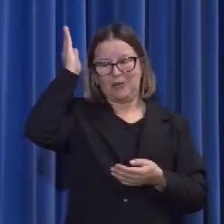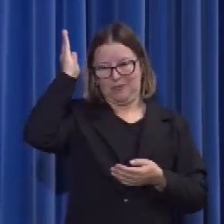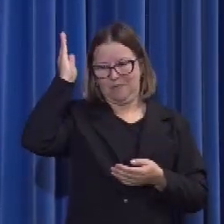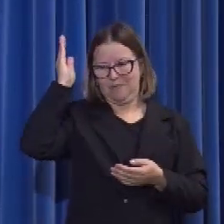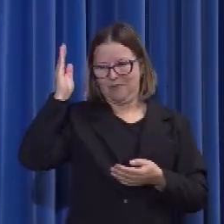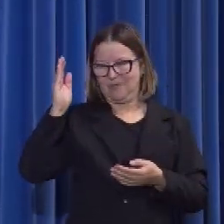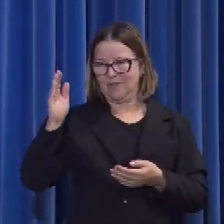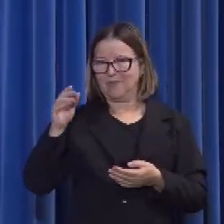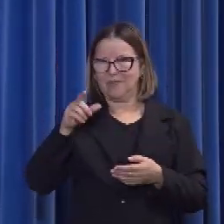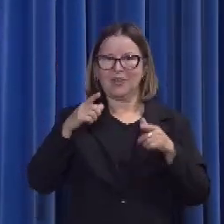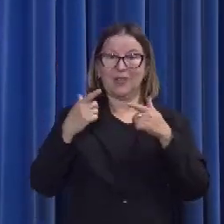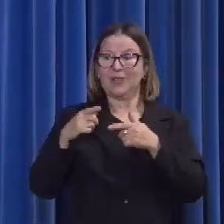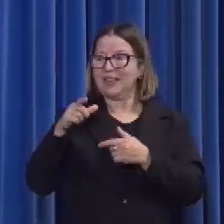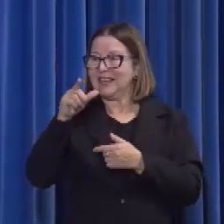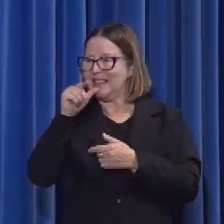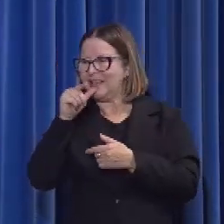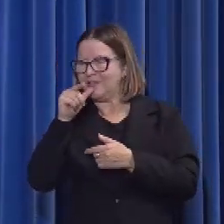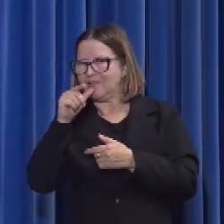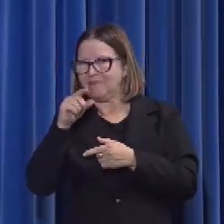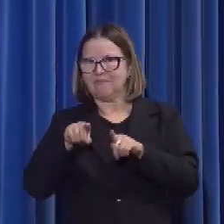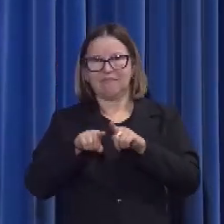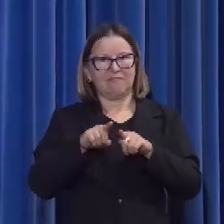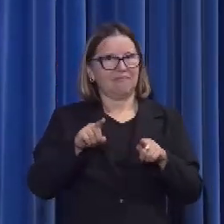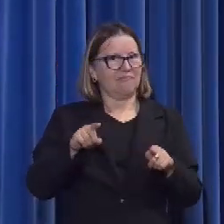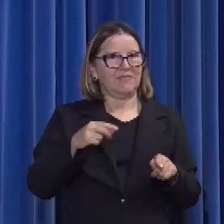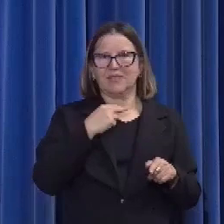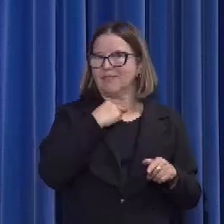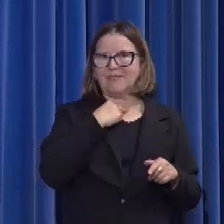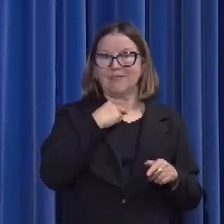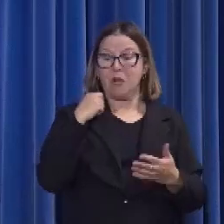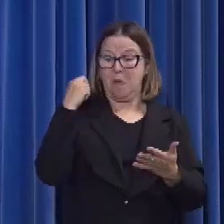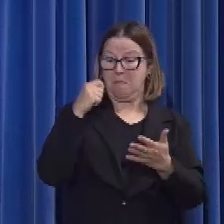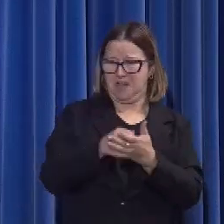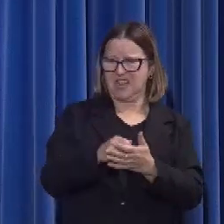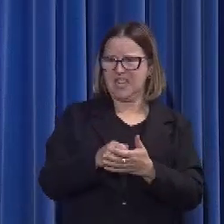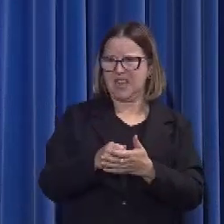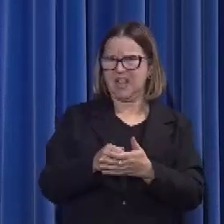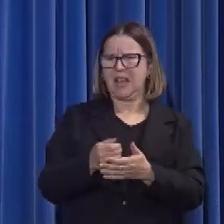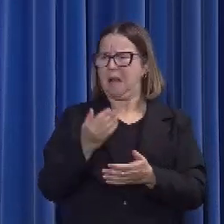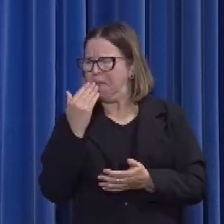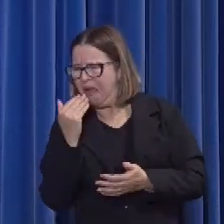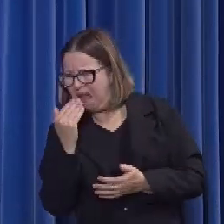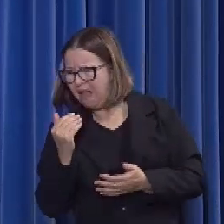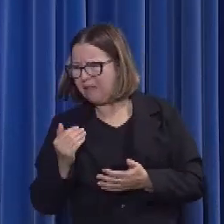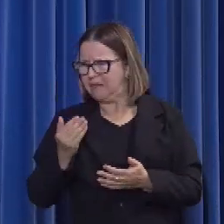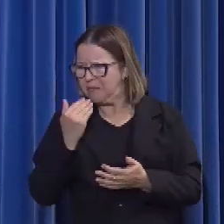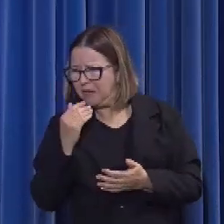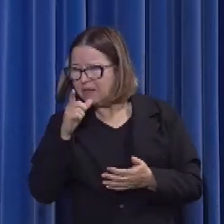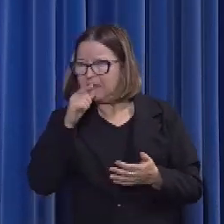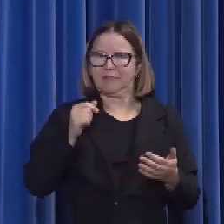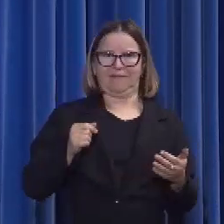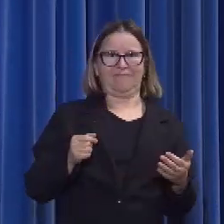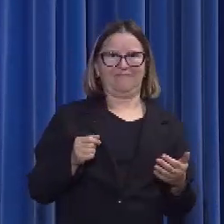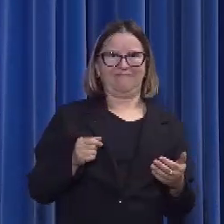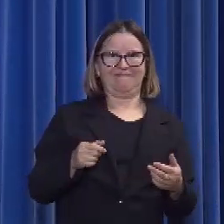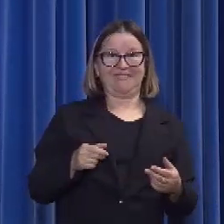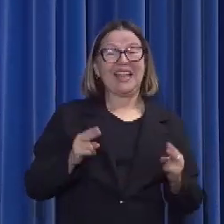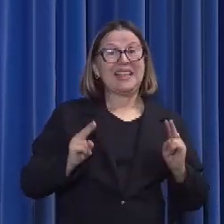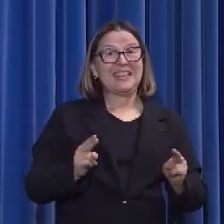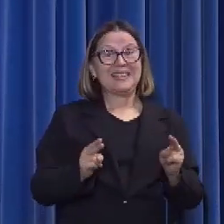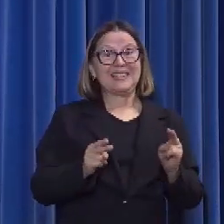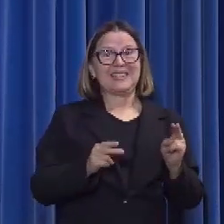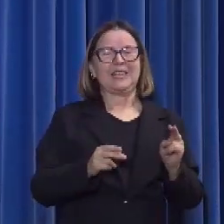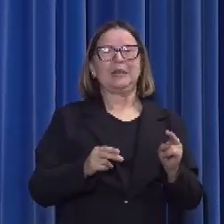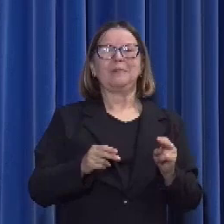água. Todas as vezes que o Evangelho é apresentado a você e a mim, nós temos aqui